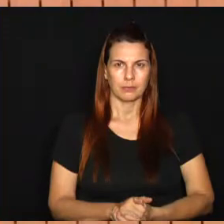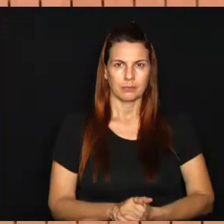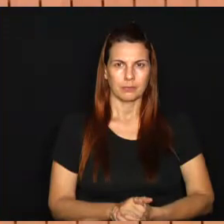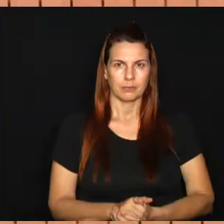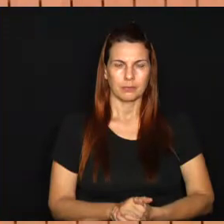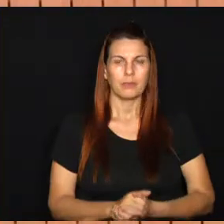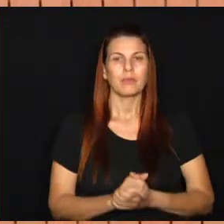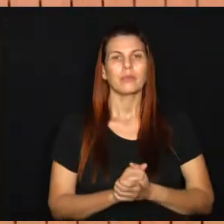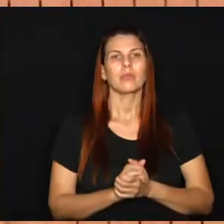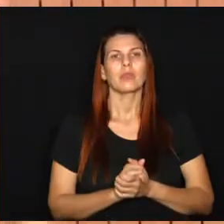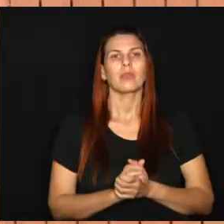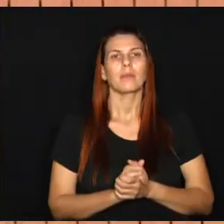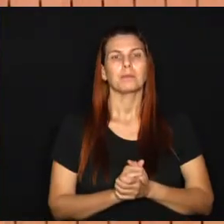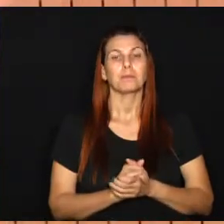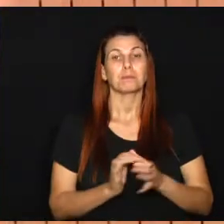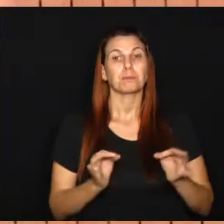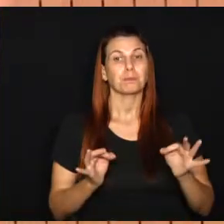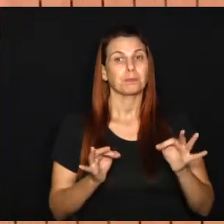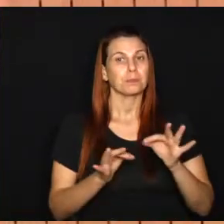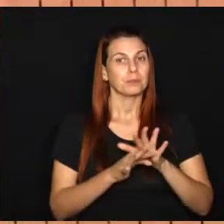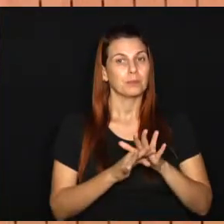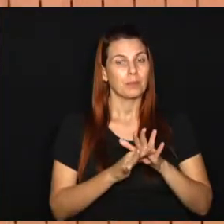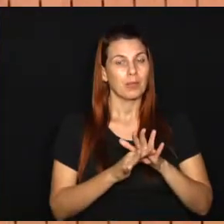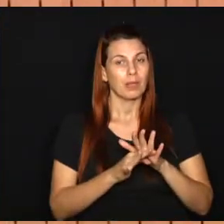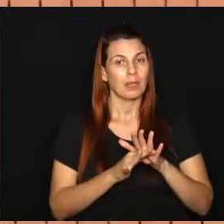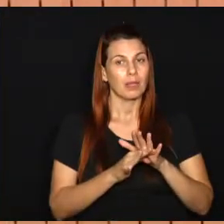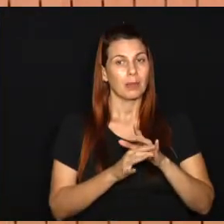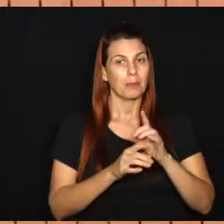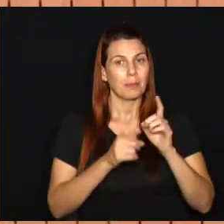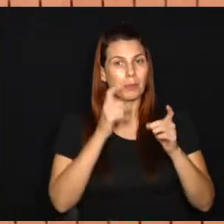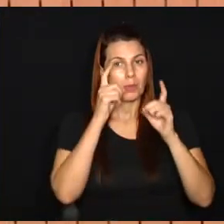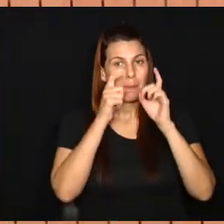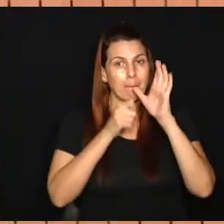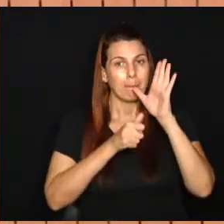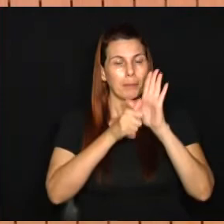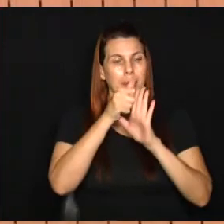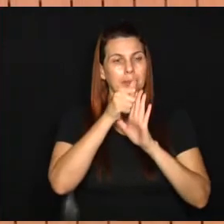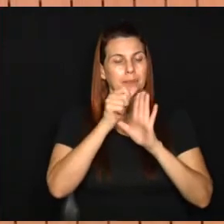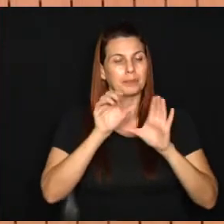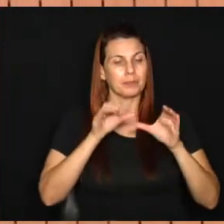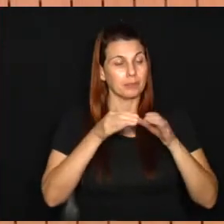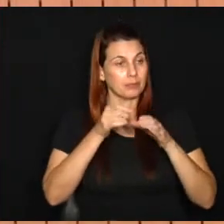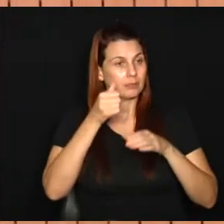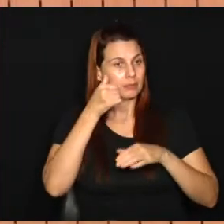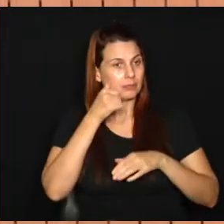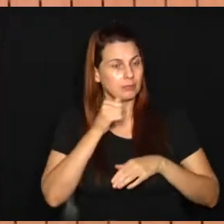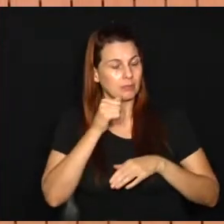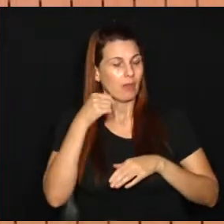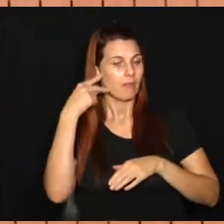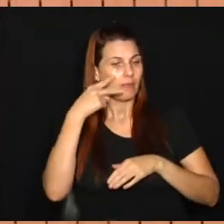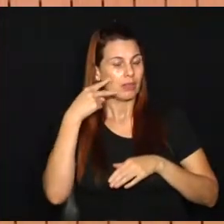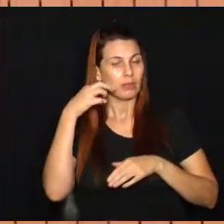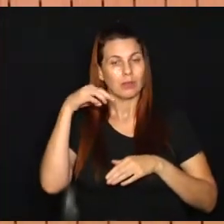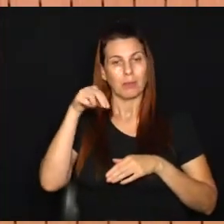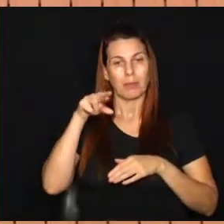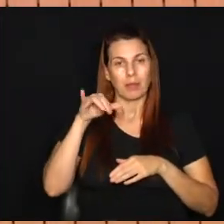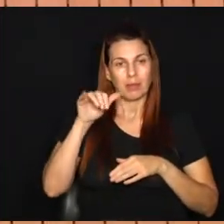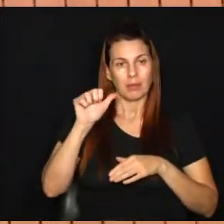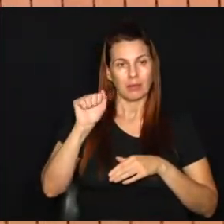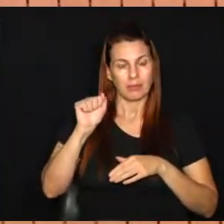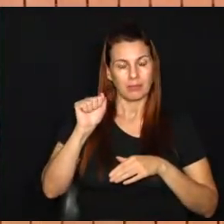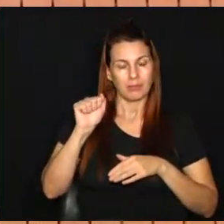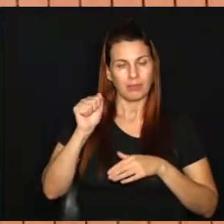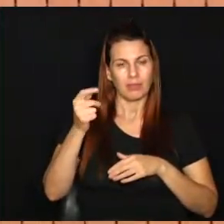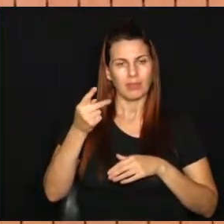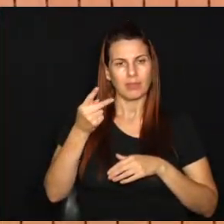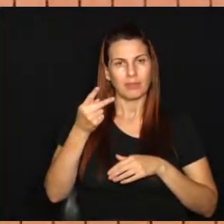Encerrou-se nesse momento essa primeira reunião da Comissão Permanente da Mulher, presidida pela vereadora Mariana Conte, que vai nos dar aí